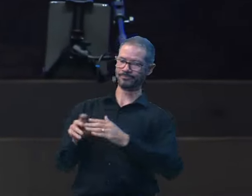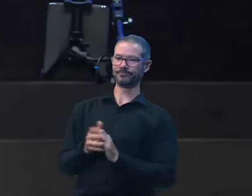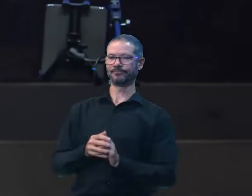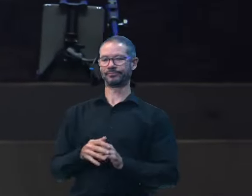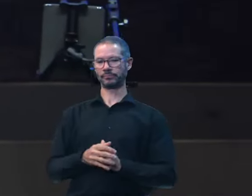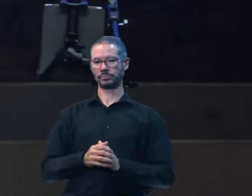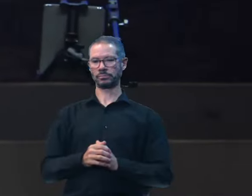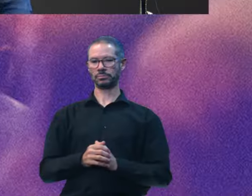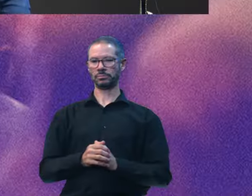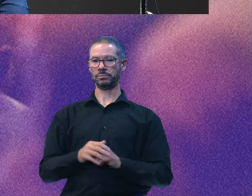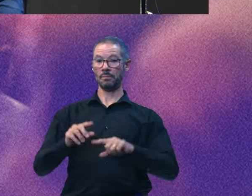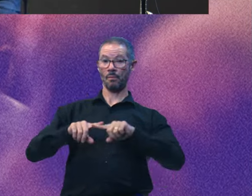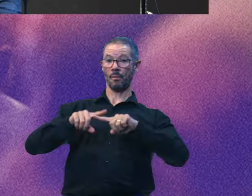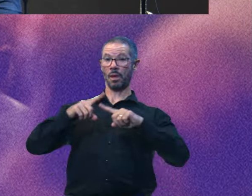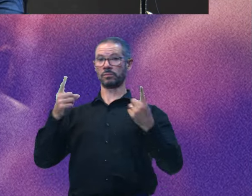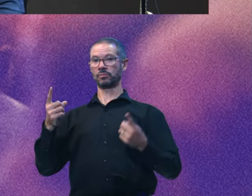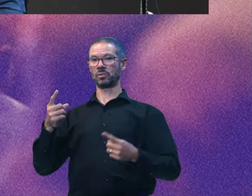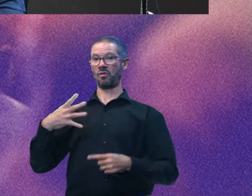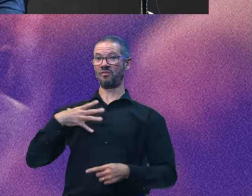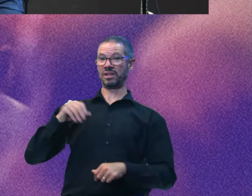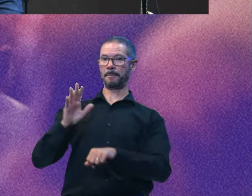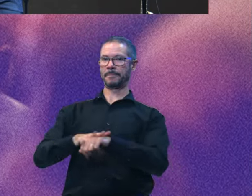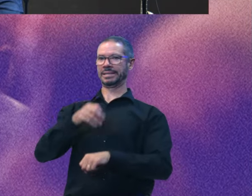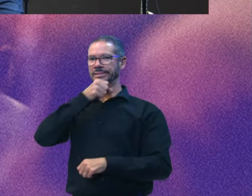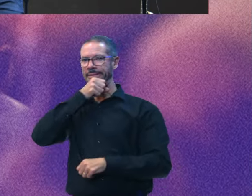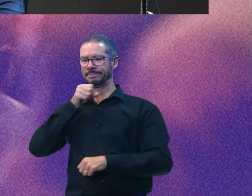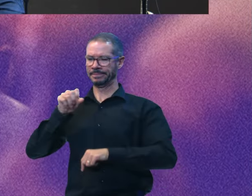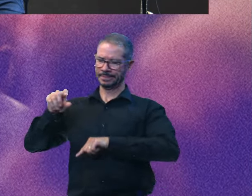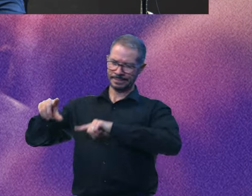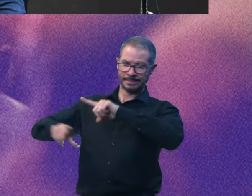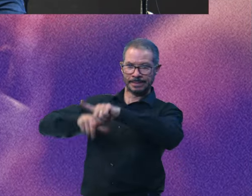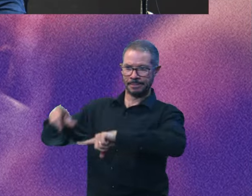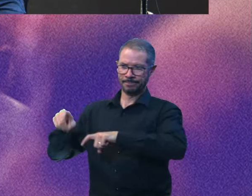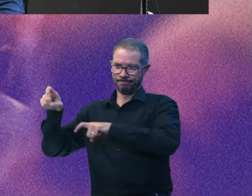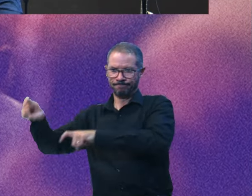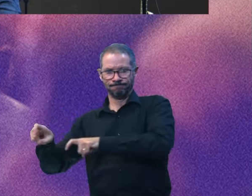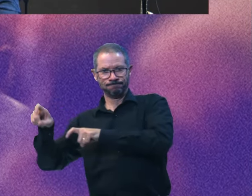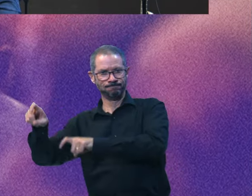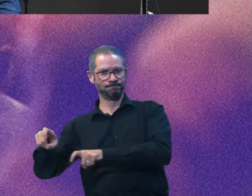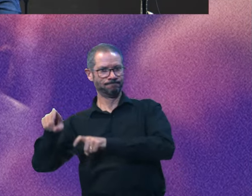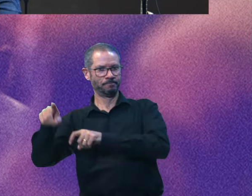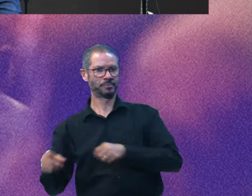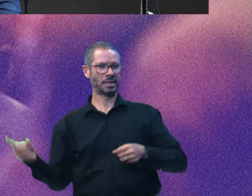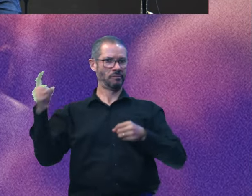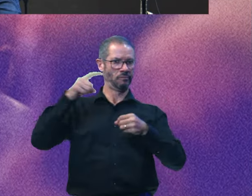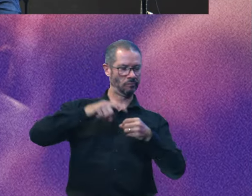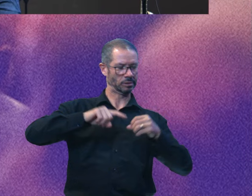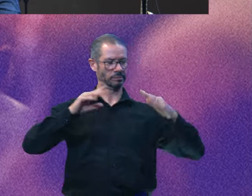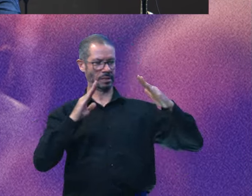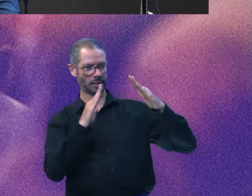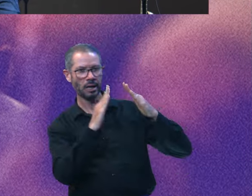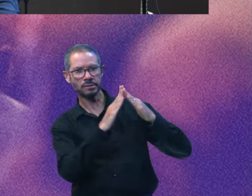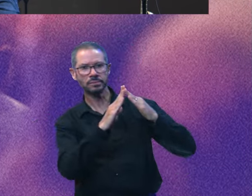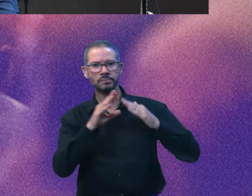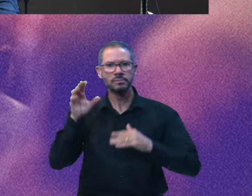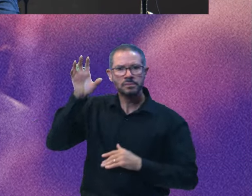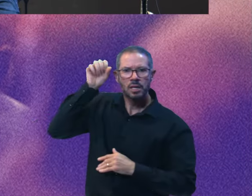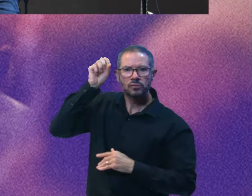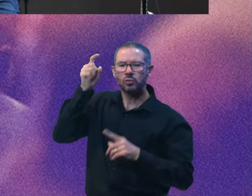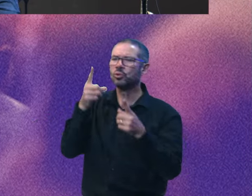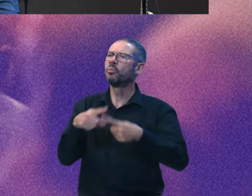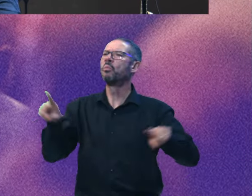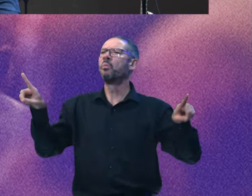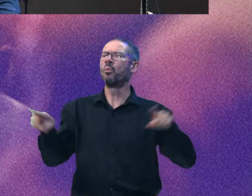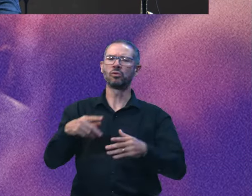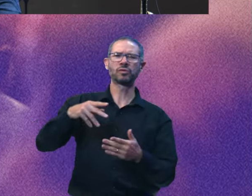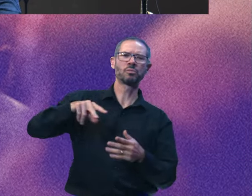Enquanto isso, o filho mais velho trabalhava no campo. Na volta para casa, ele escutou música